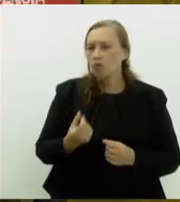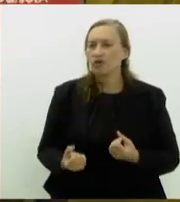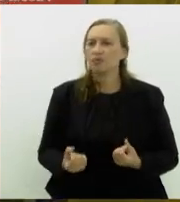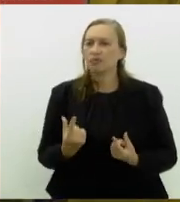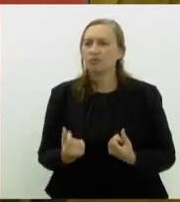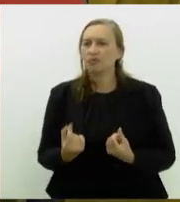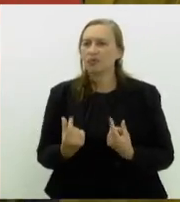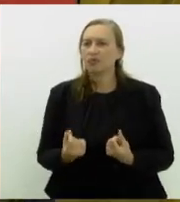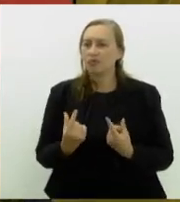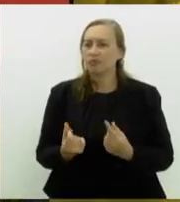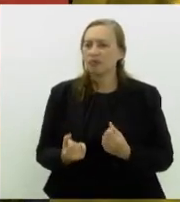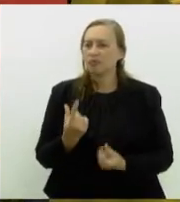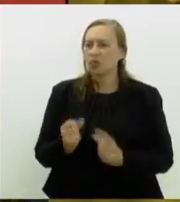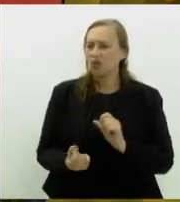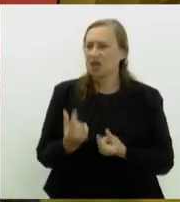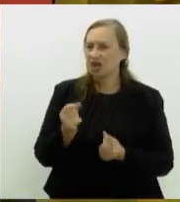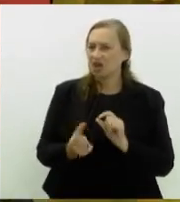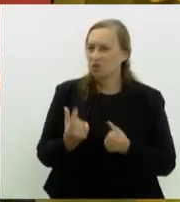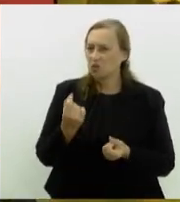senhor presidente,